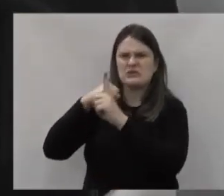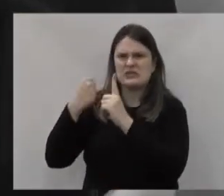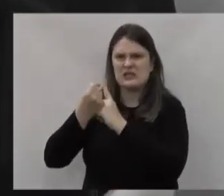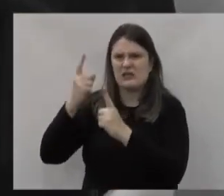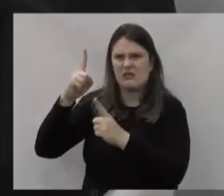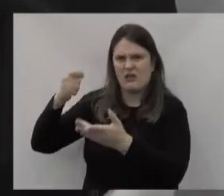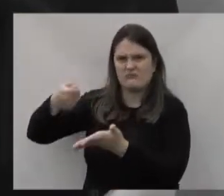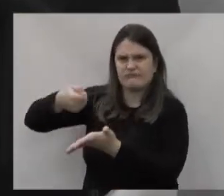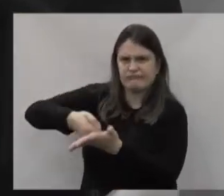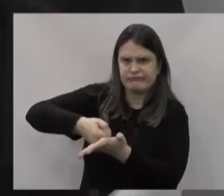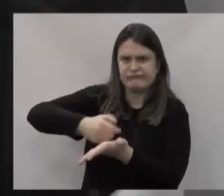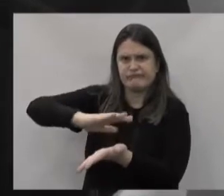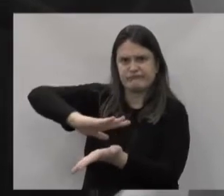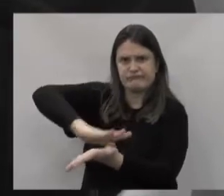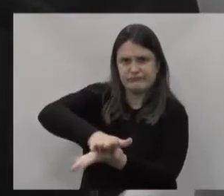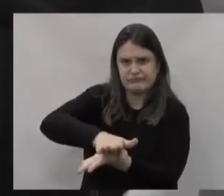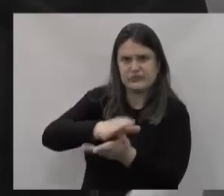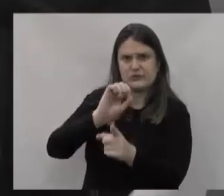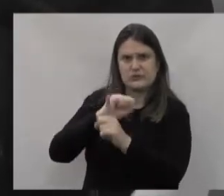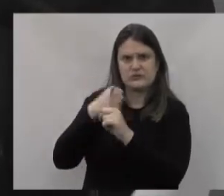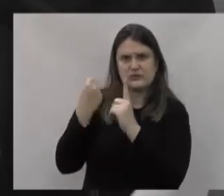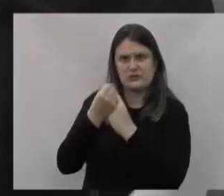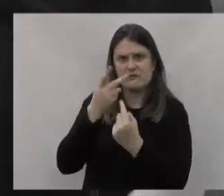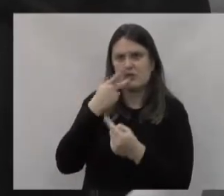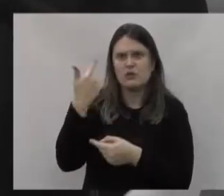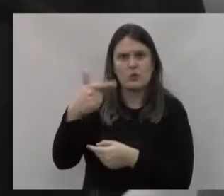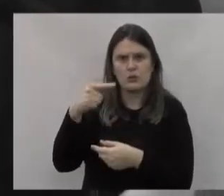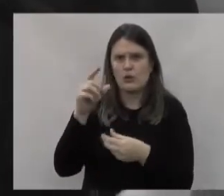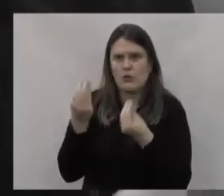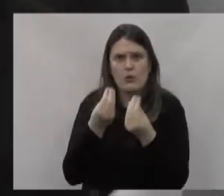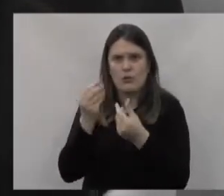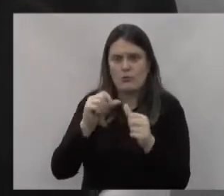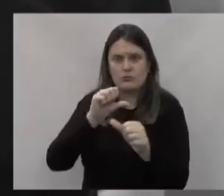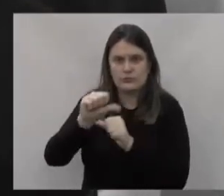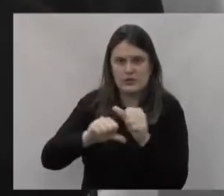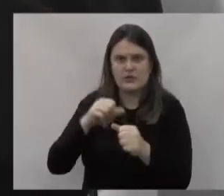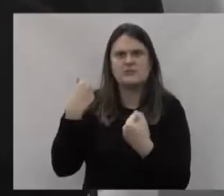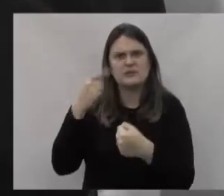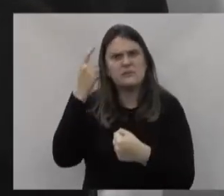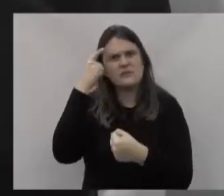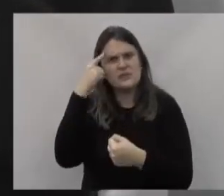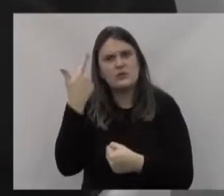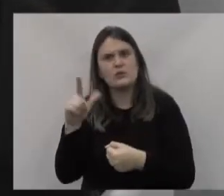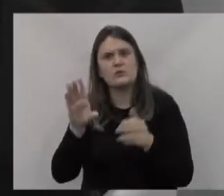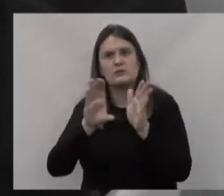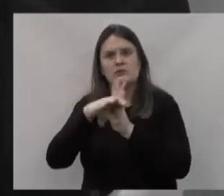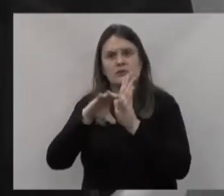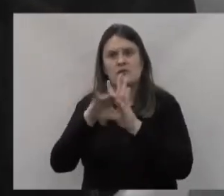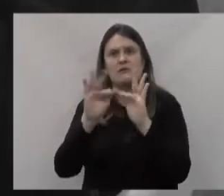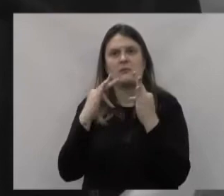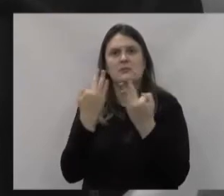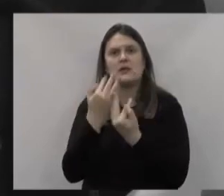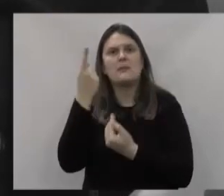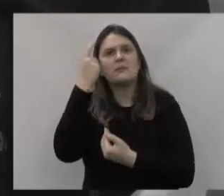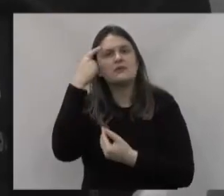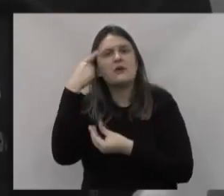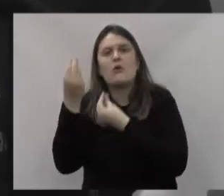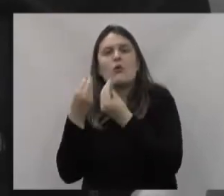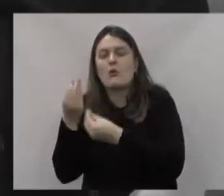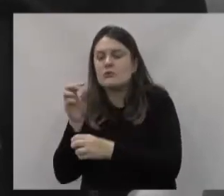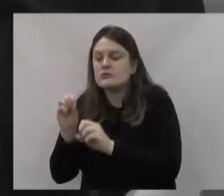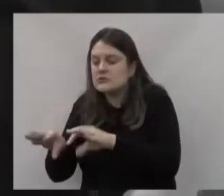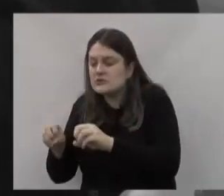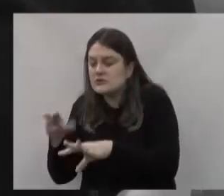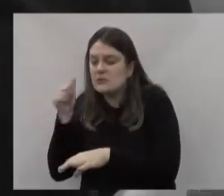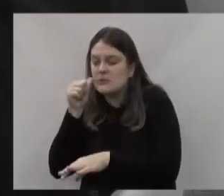não tem o que fazer. Então, sim, a gente precisa repensar o conceito de família, a gente precisa repensar a forma como a gente vem criando as meninas